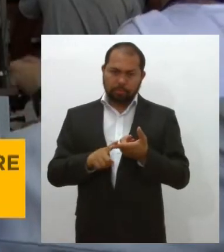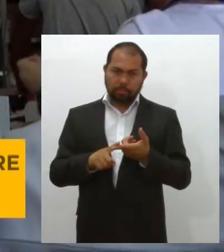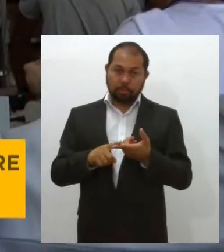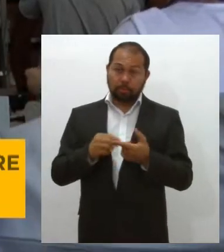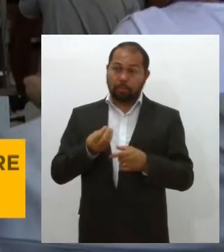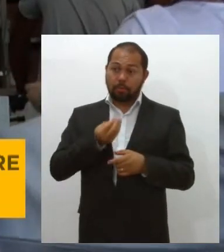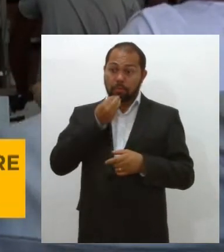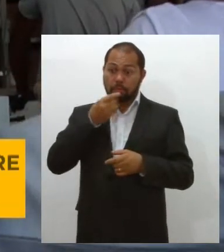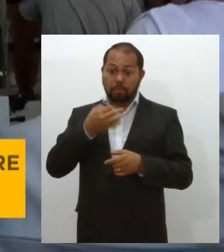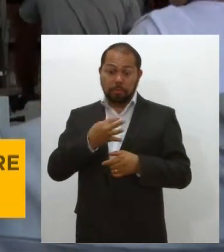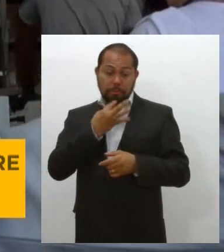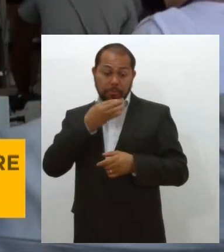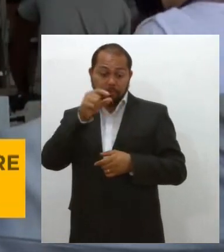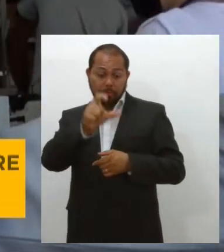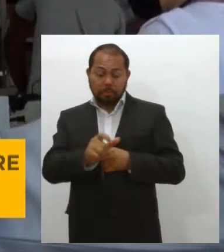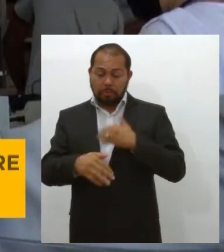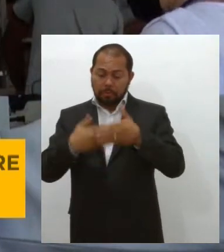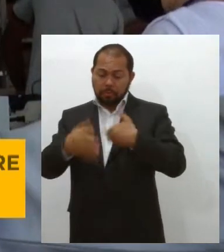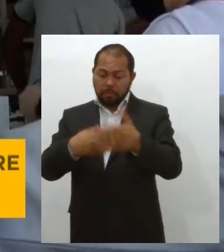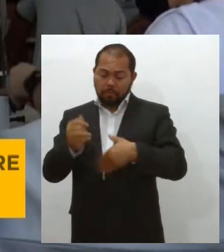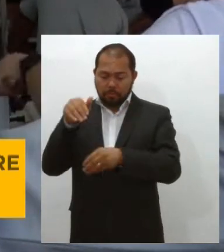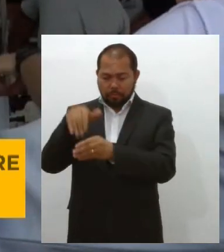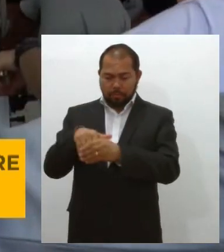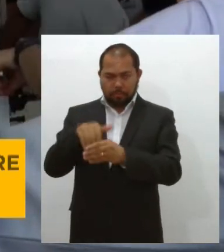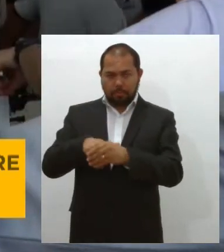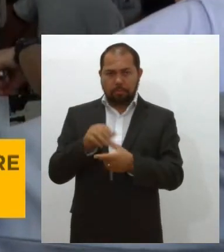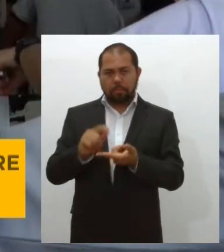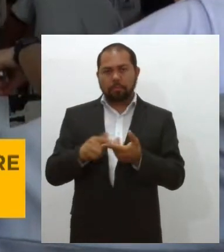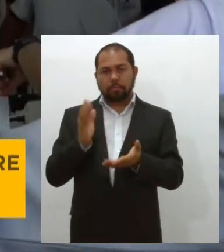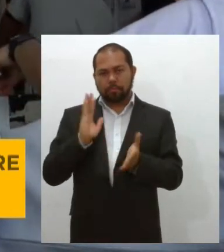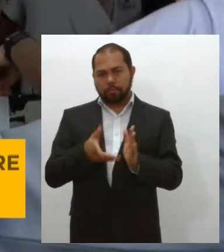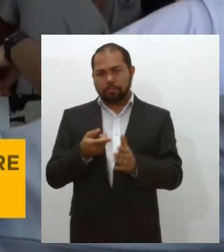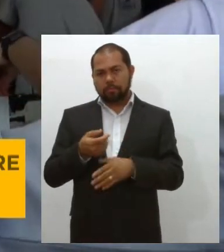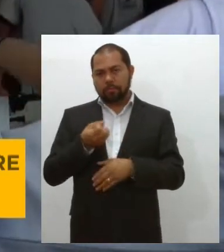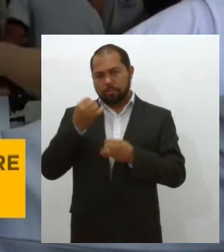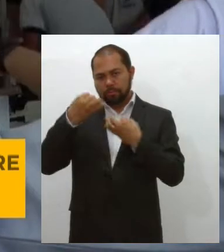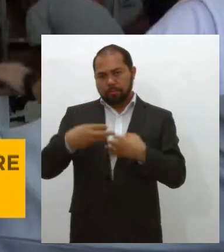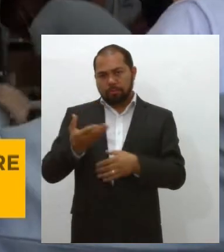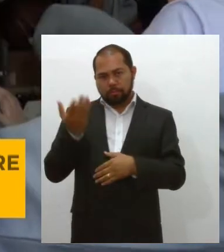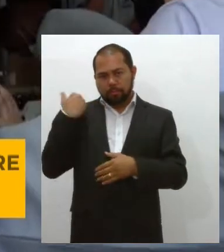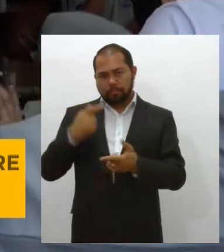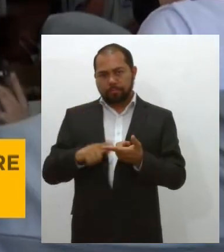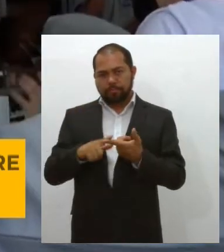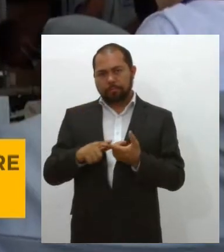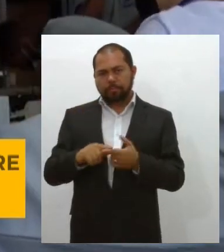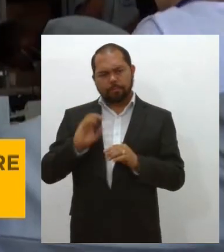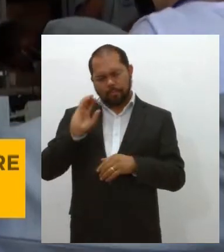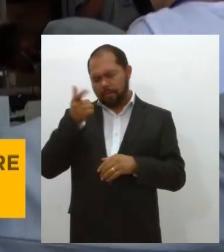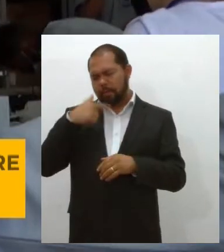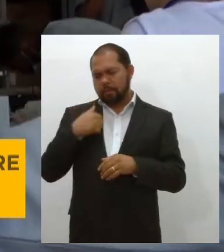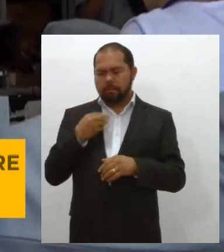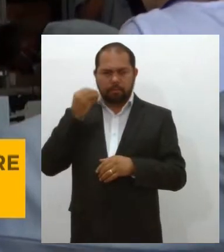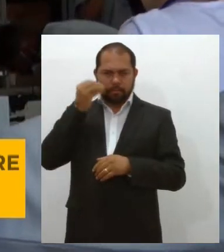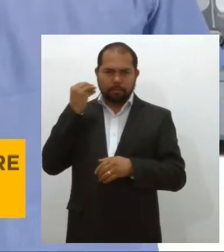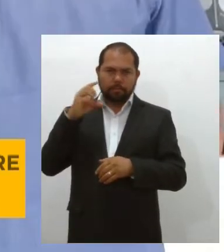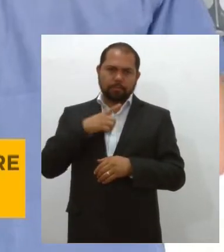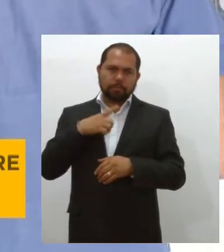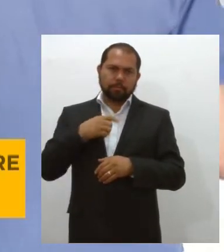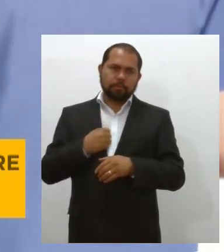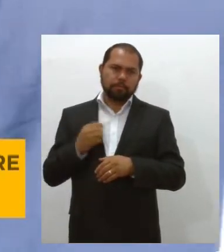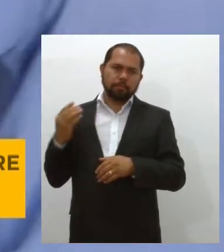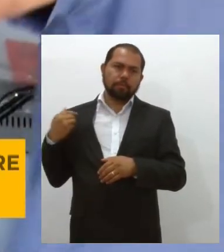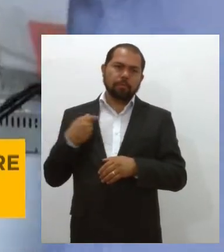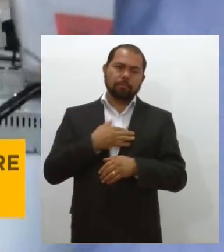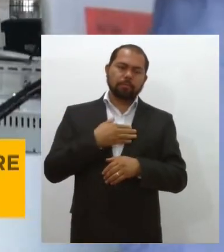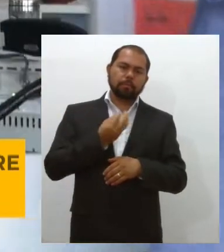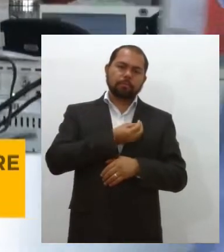conhecer o processo eleitoral como um todo, né, como eu já tinha falado anteriormente, e com certeza a experiência que eu vou ter aqui vai ser levada para a minha vida.